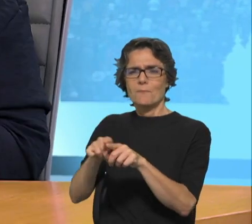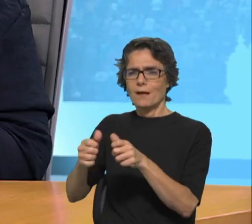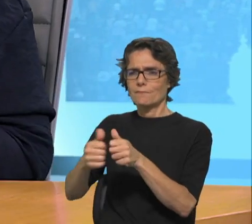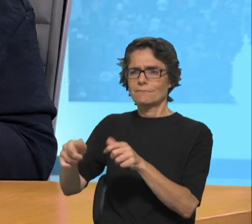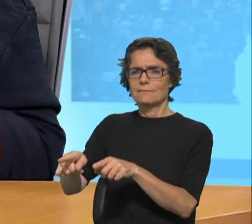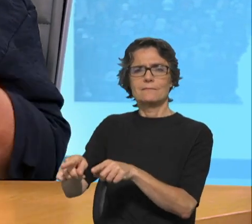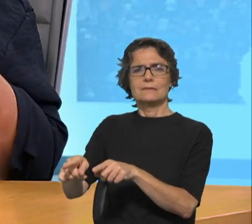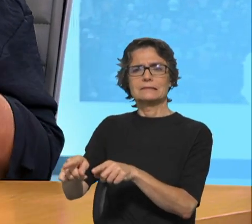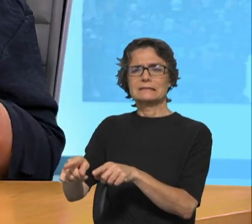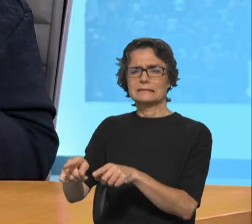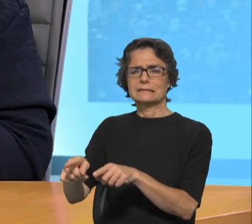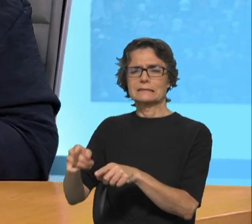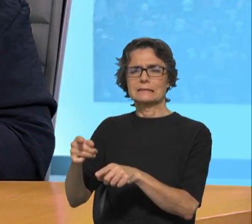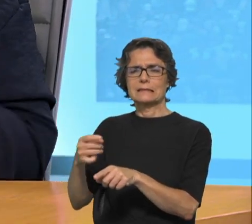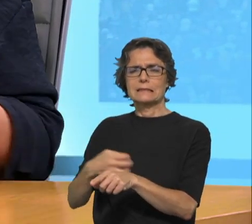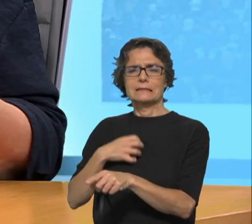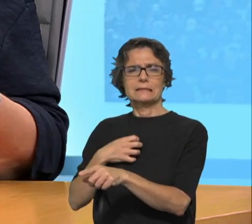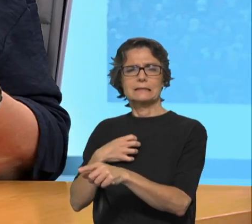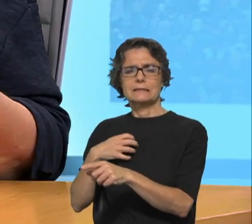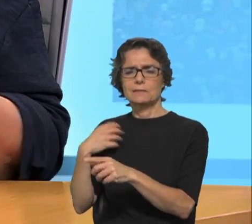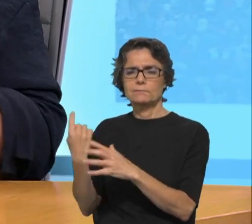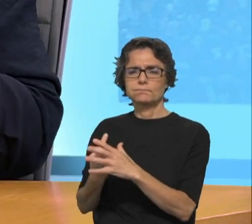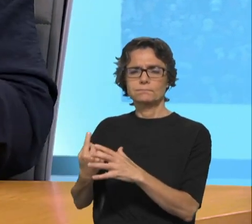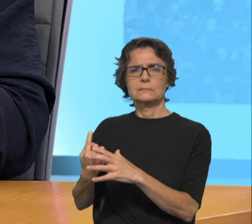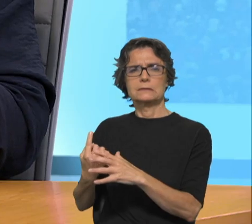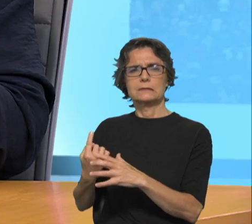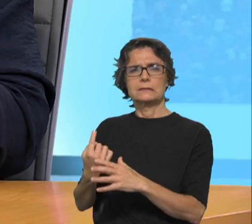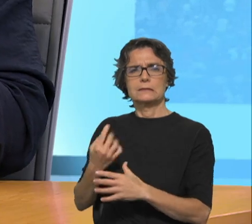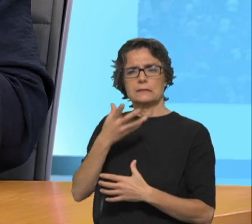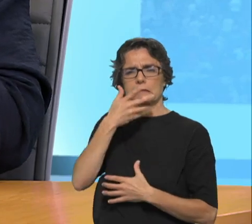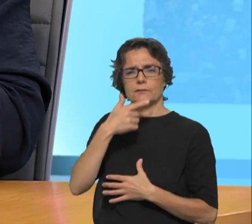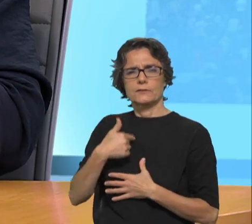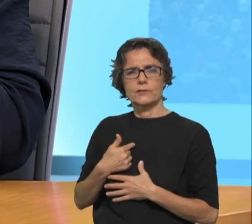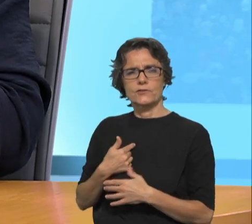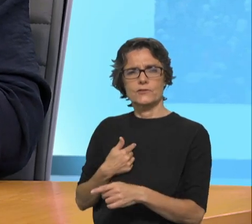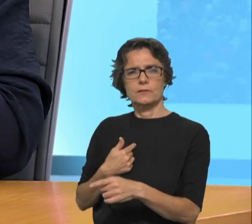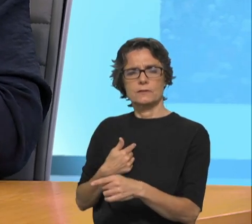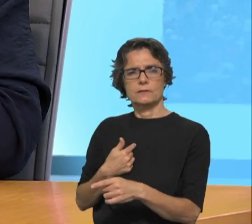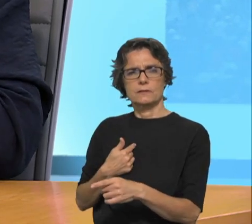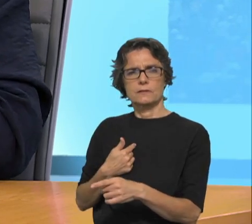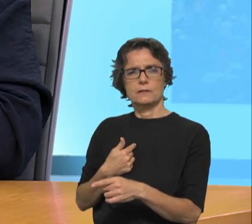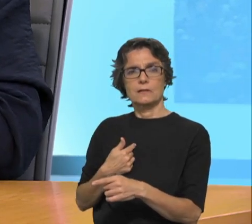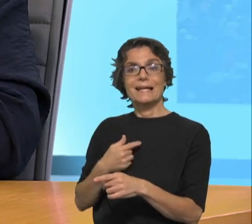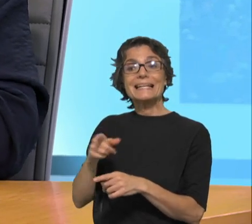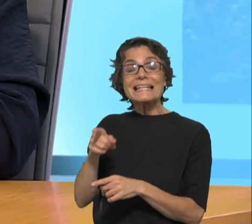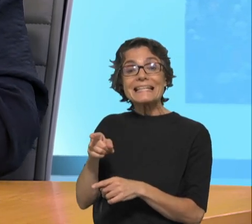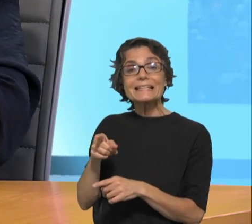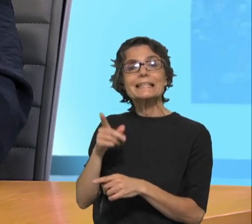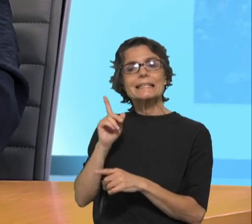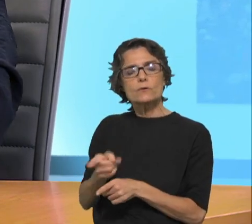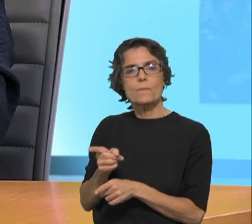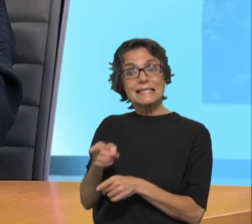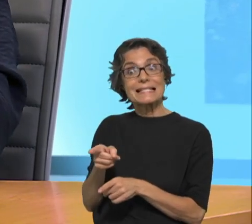ela está com uma certa tristeza, mas começa aqueles exercícios e o sentido da existência dela